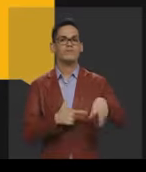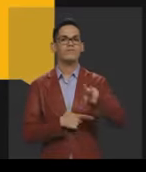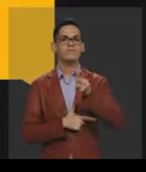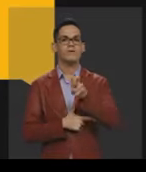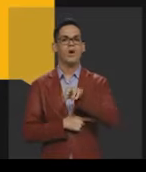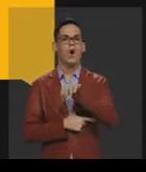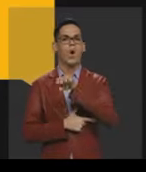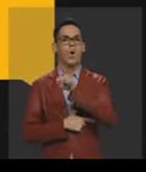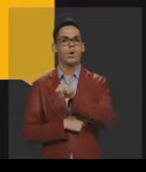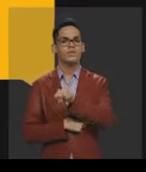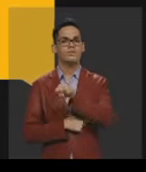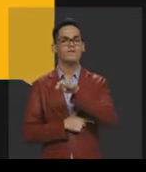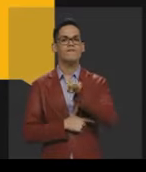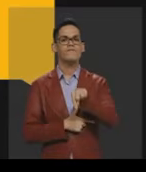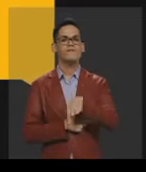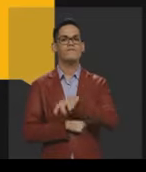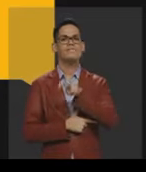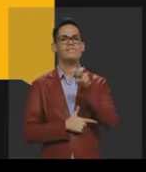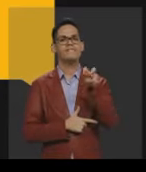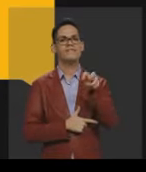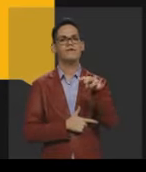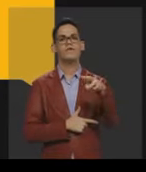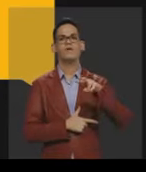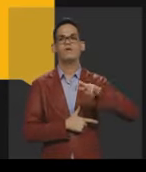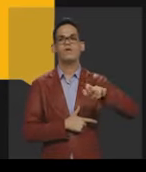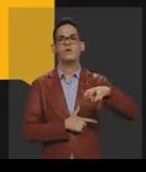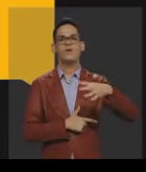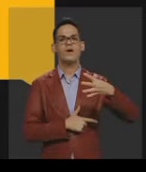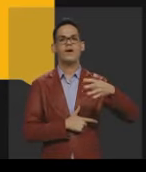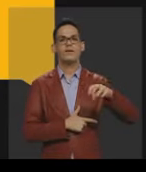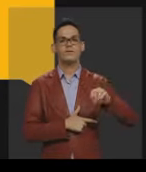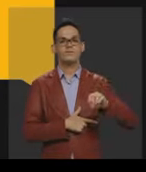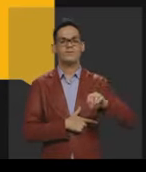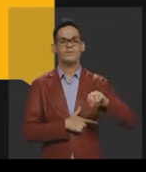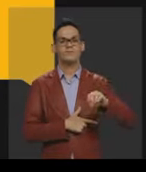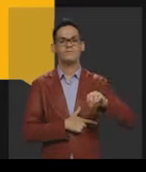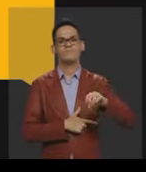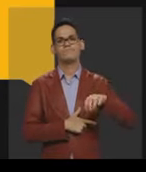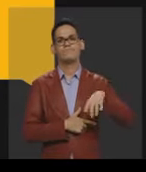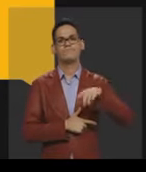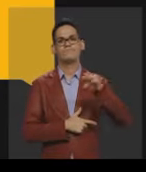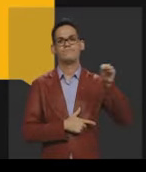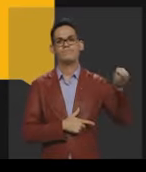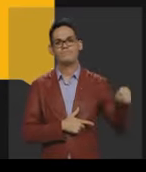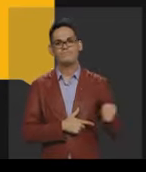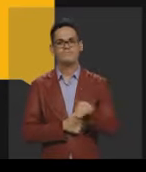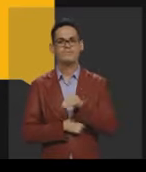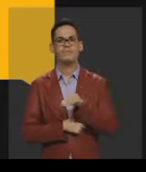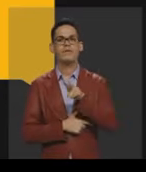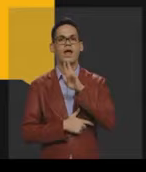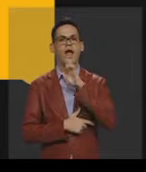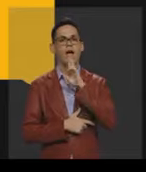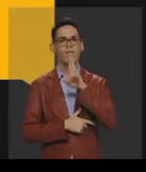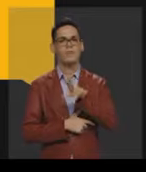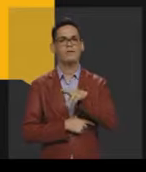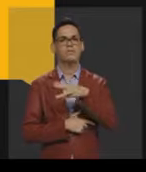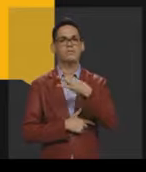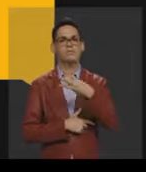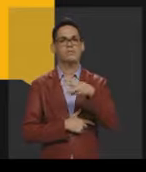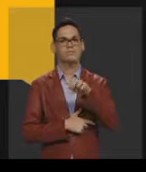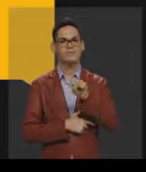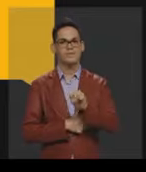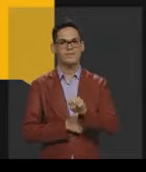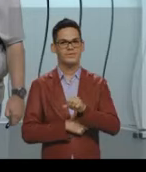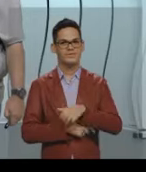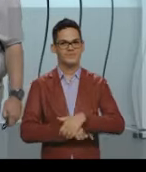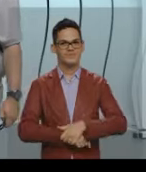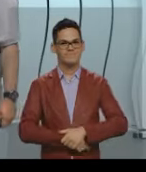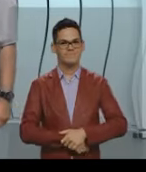dá 8. 8 vezes 5, 40. Resta o 0, então, resultado 38.